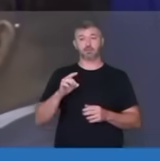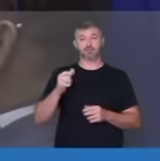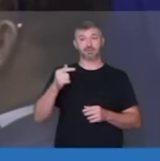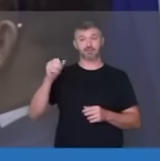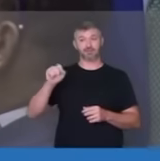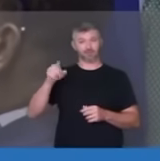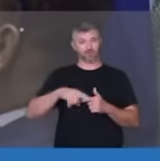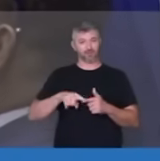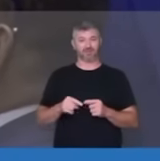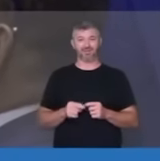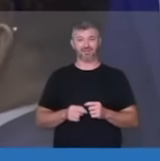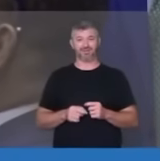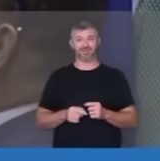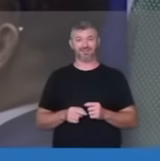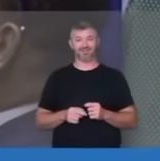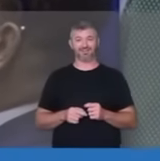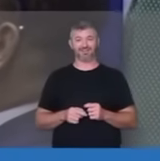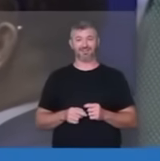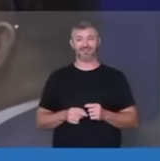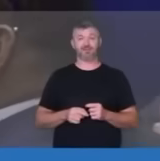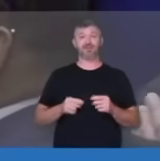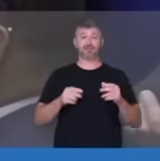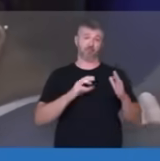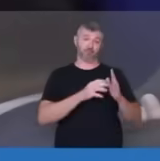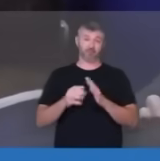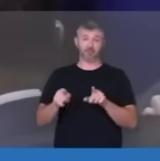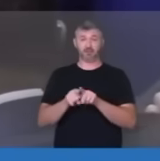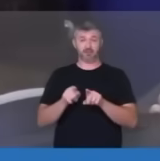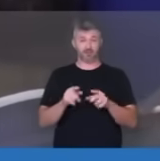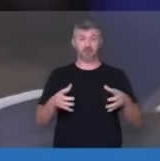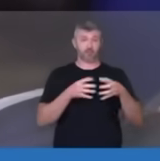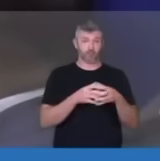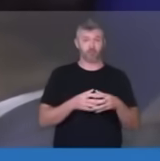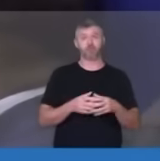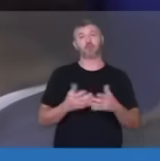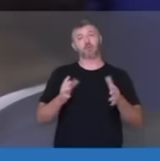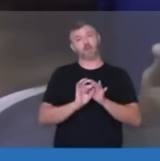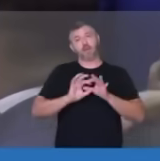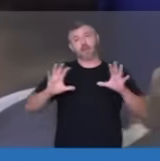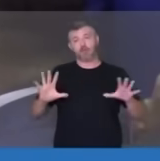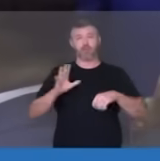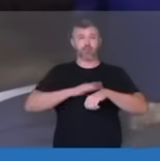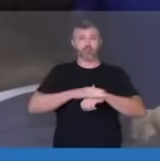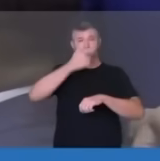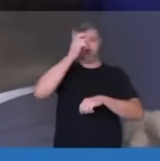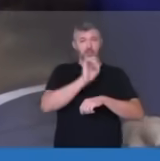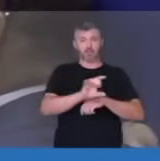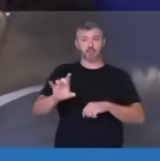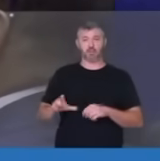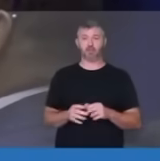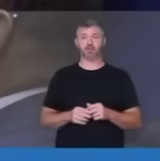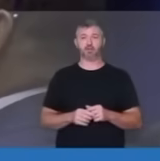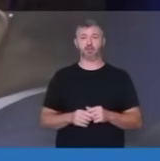teve um probleminha aí. Nem das bancadas, nem muito menos dos partidos do bloco. O bloco libera para a decisão das senhoras